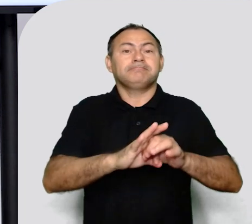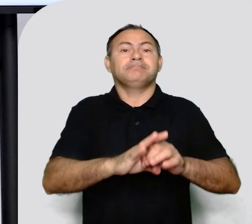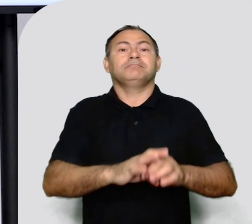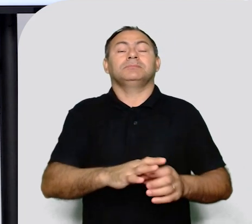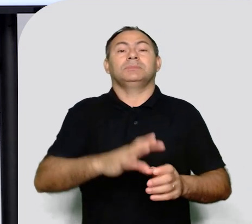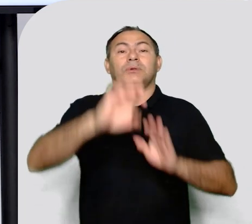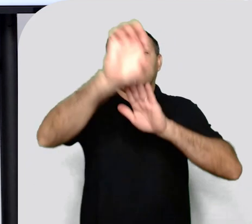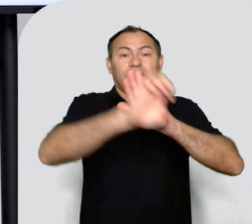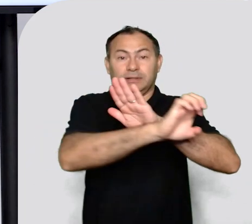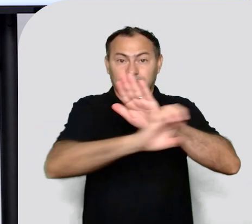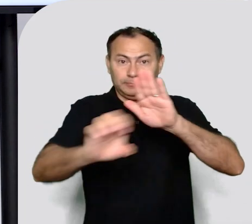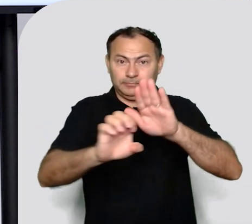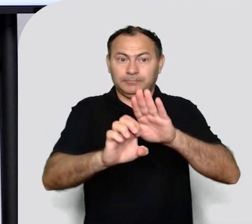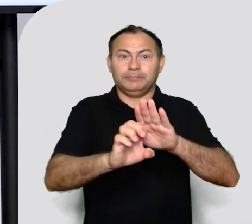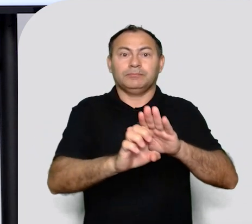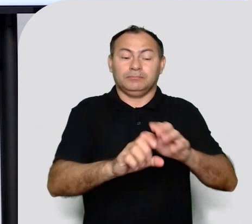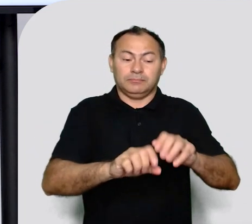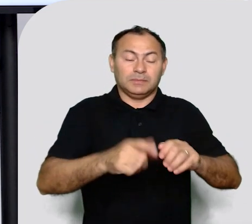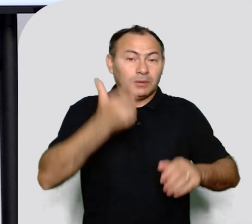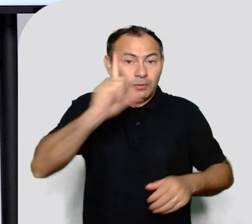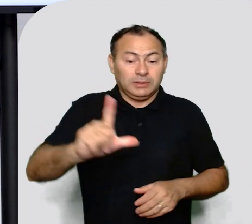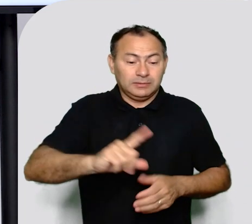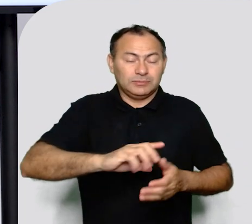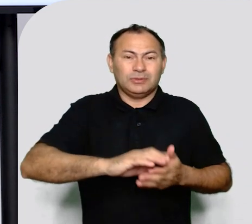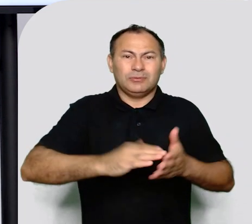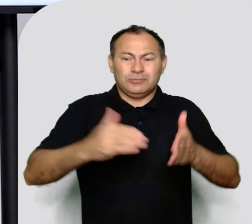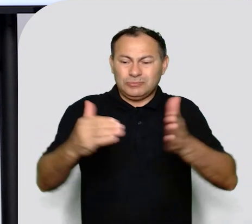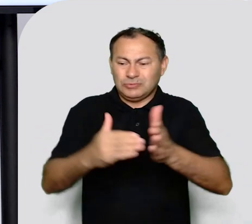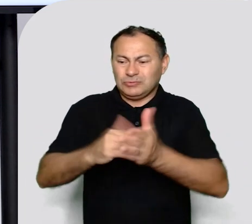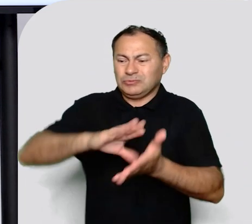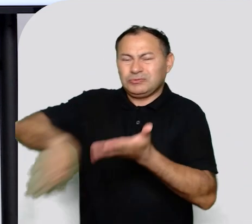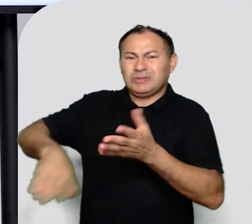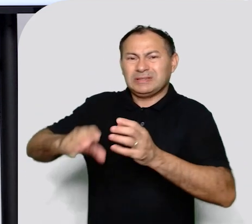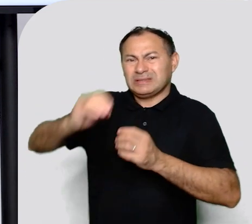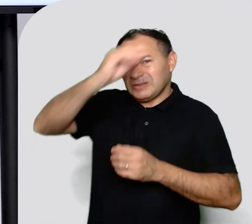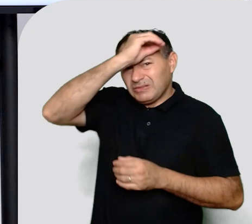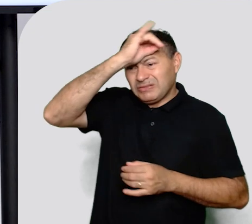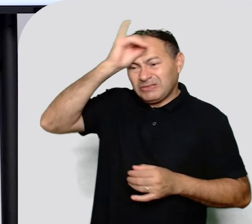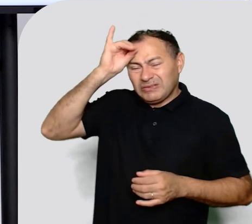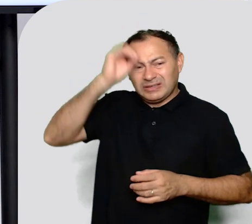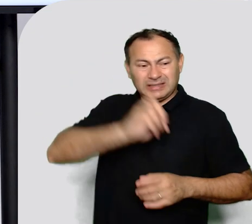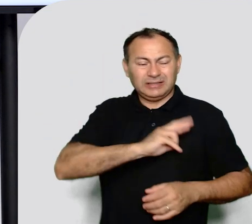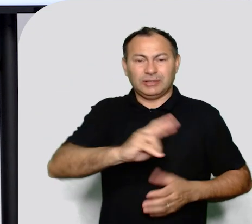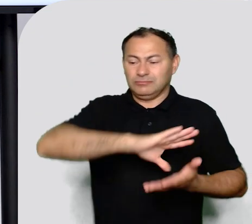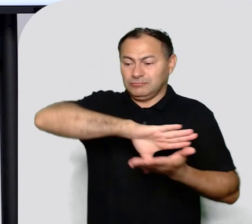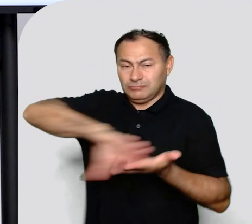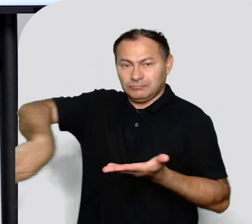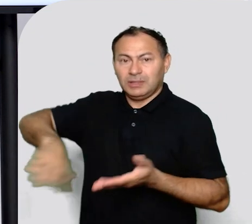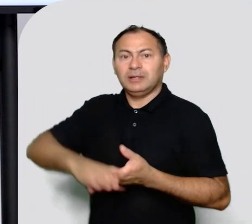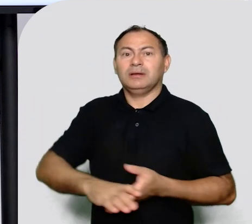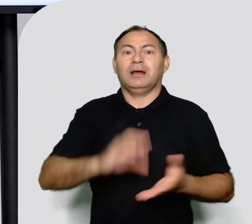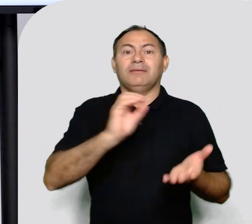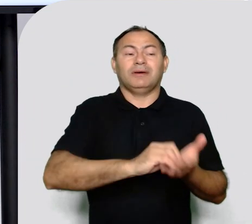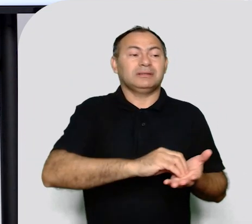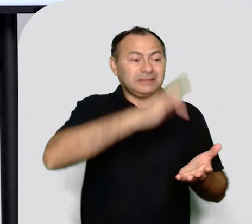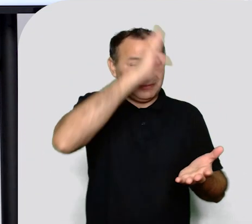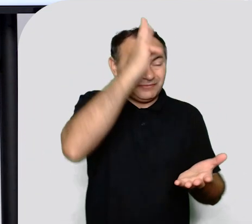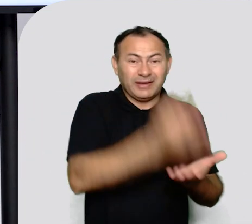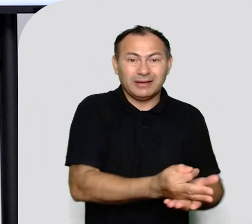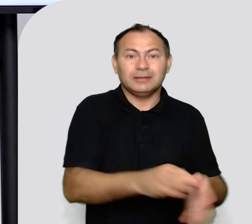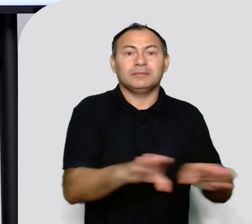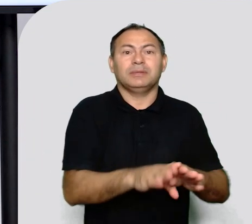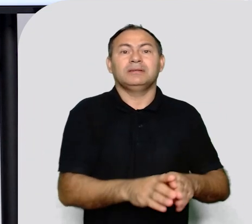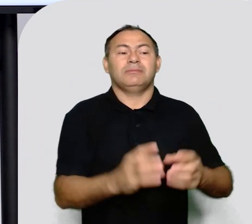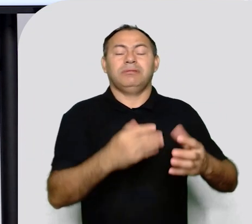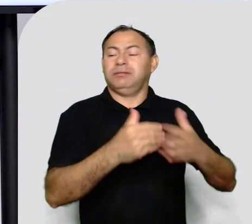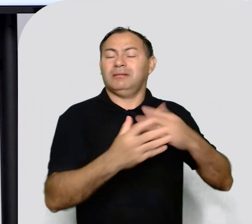do Evangelho. Eles conseguem derrubar os muros da indiferença religiosa, da incredulidade